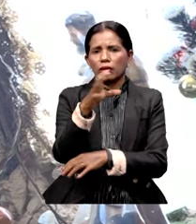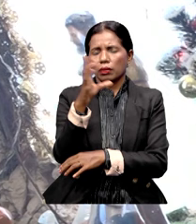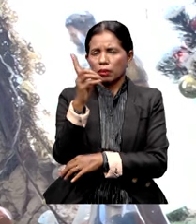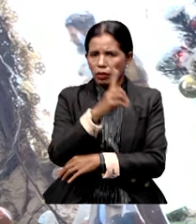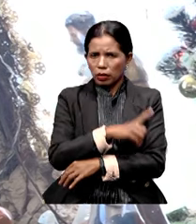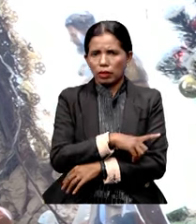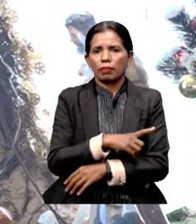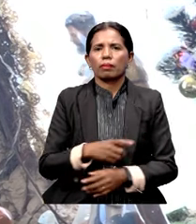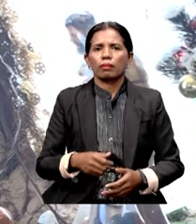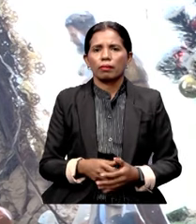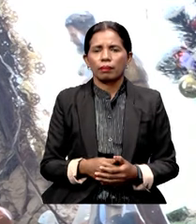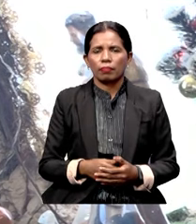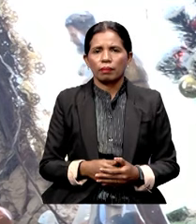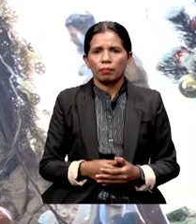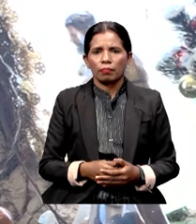Idanei